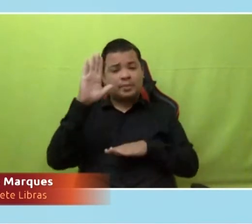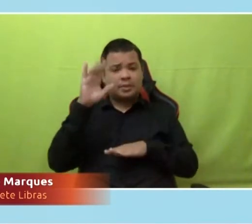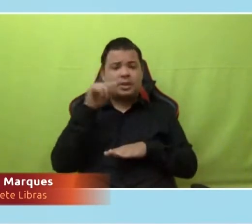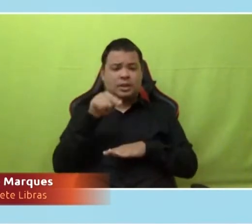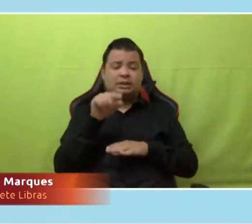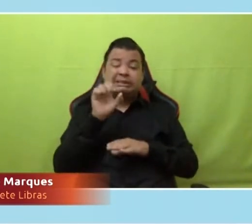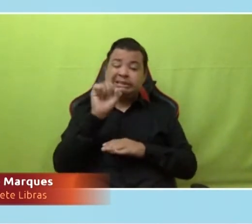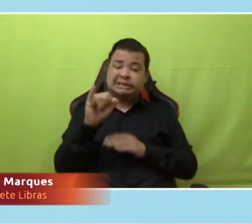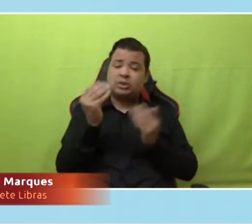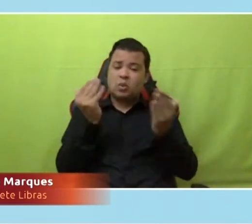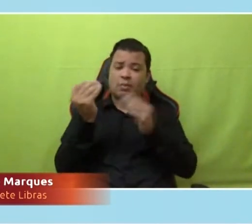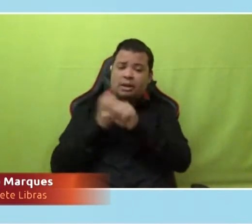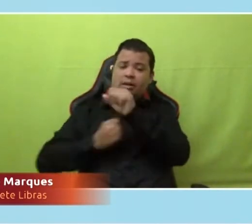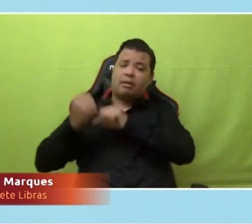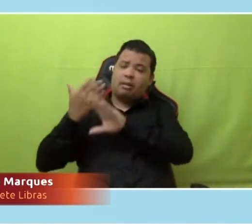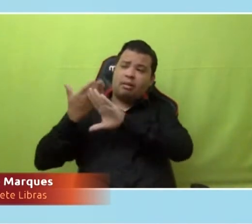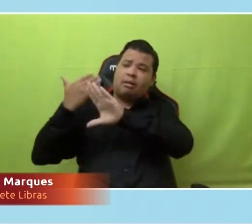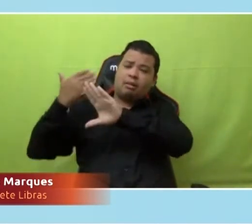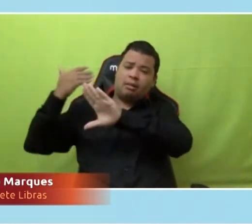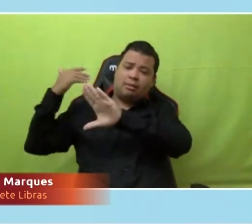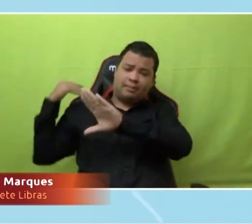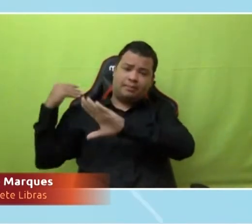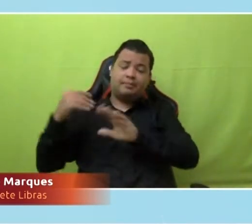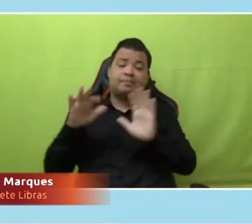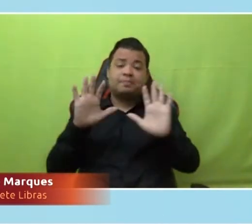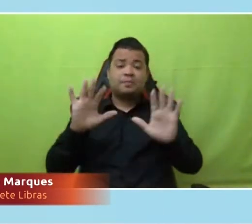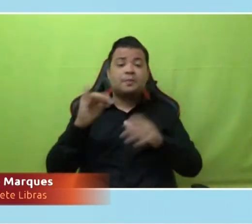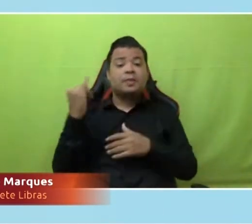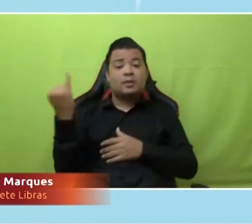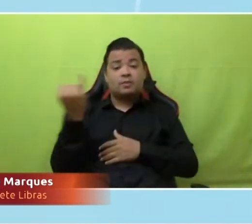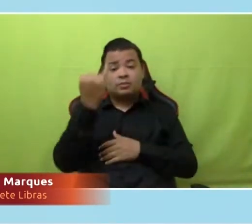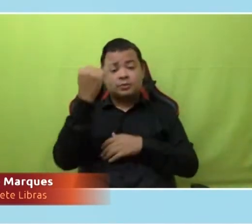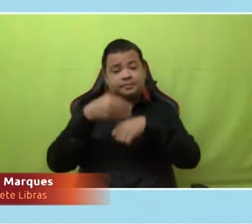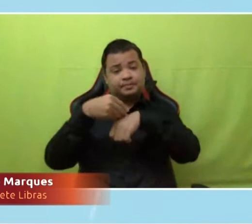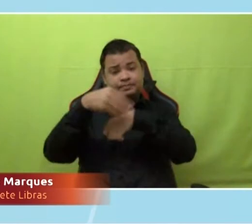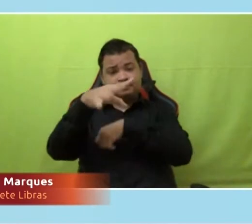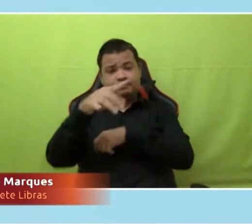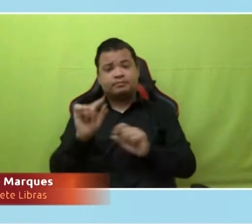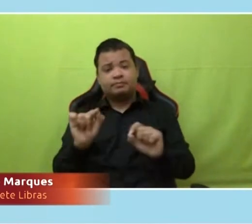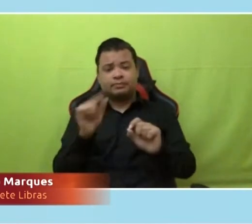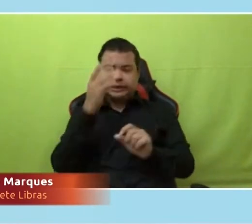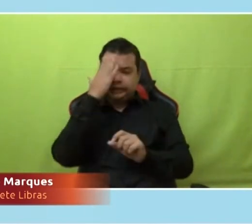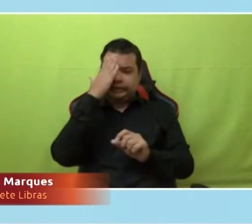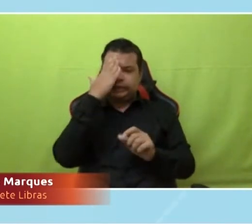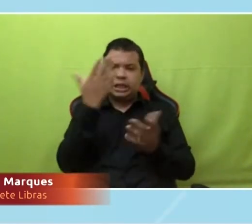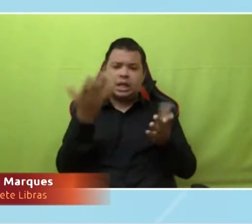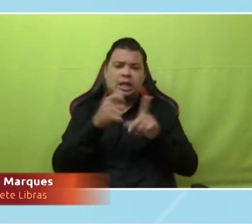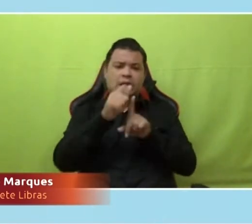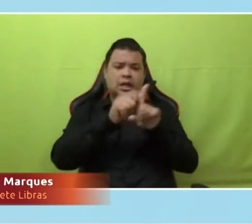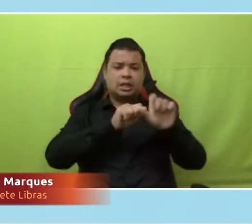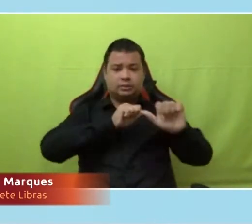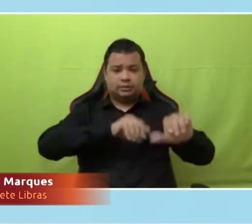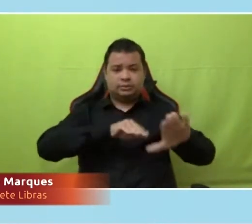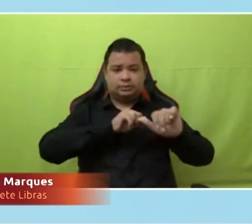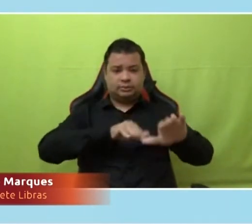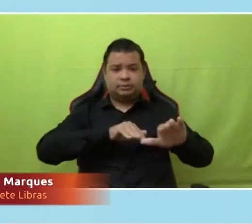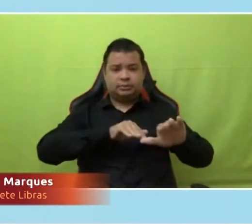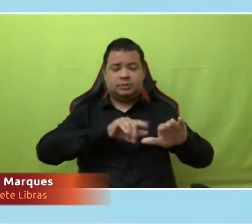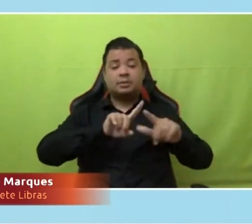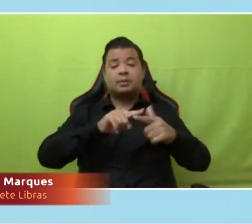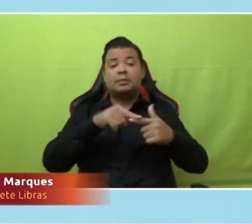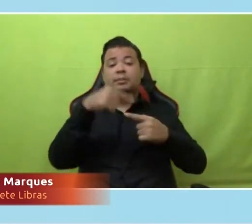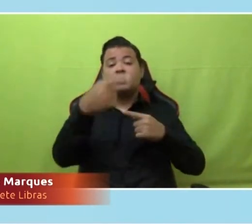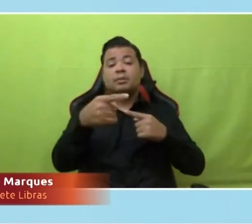anos anteriores. Mas é importante a gente lembrar, você falou, a gente está em setembro, mas agora em outubro já começa